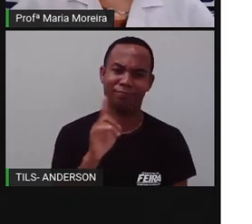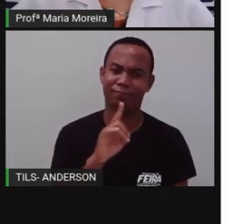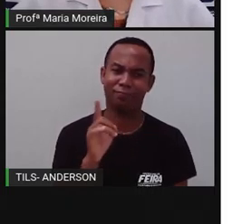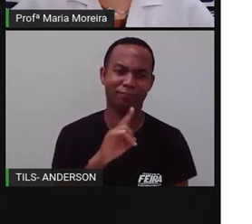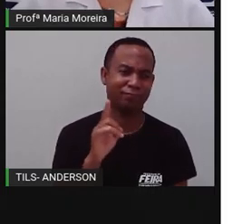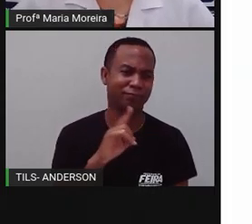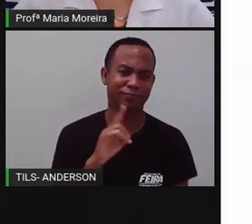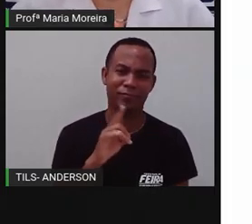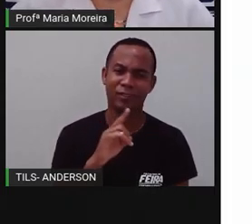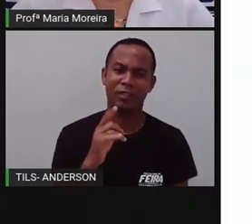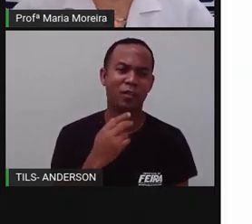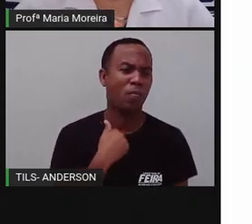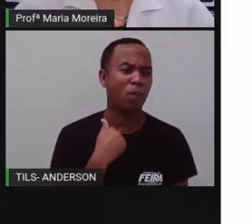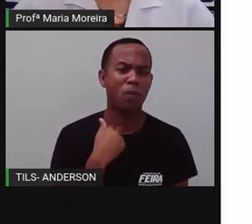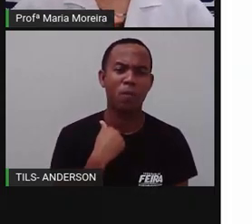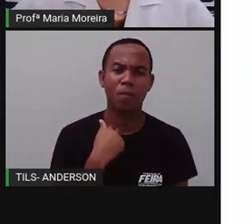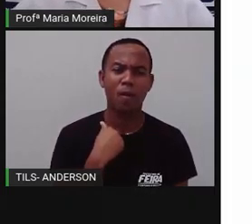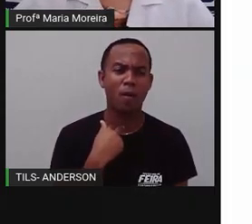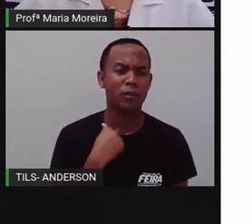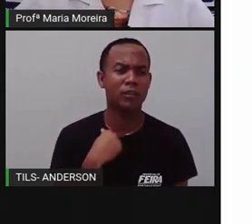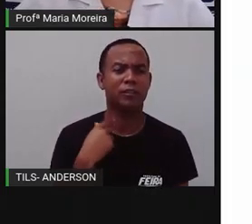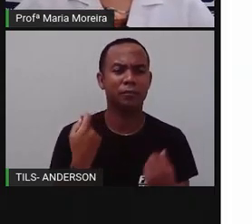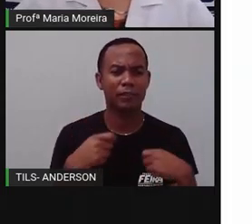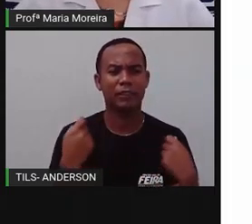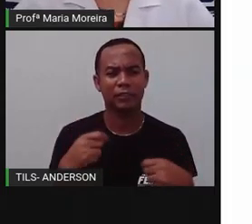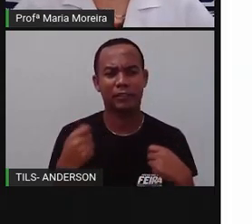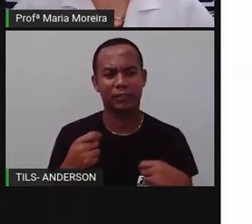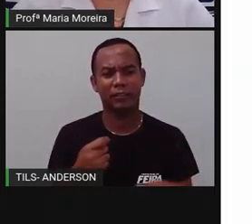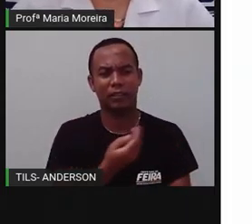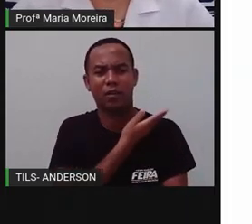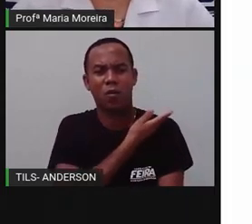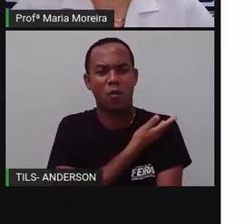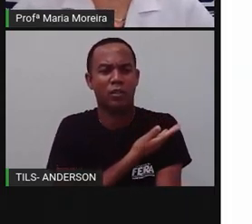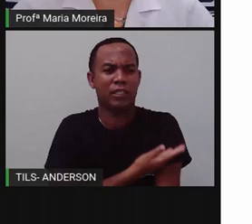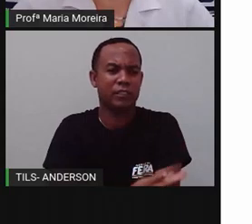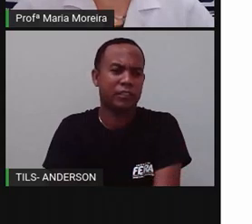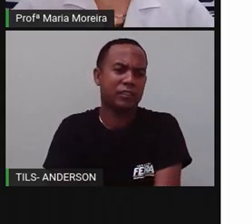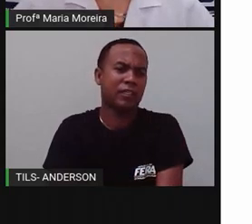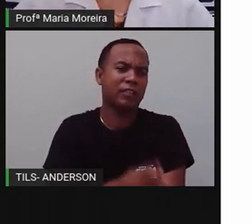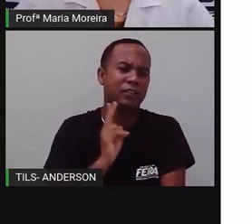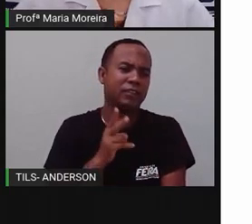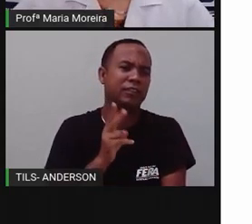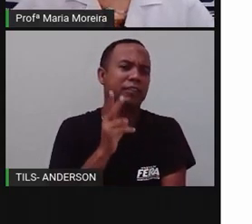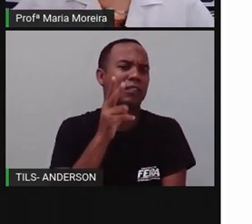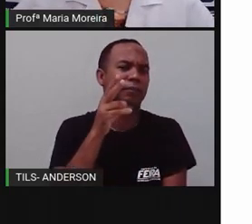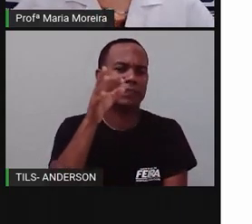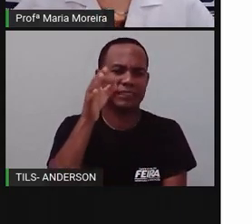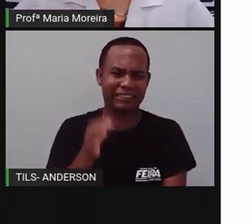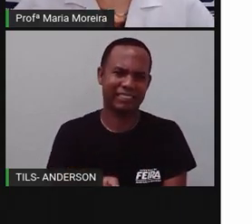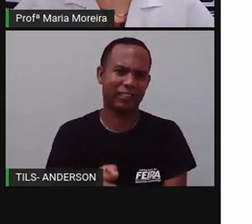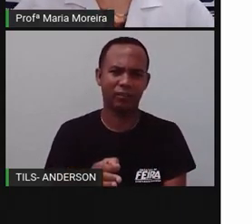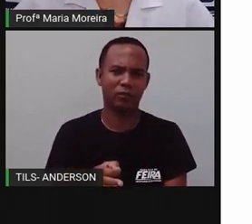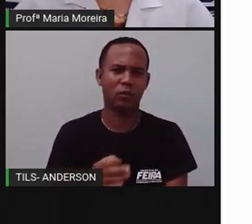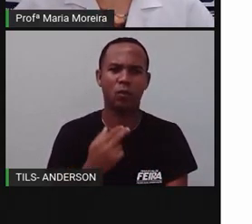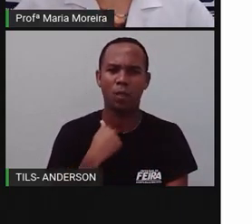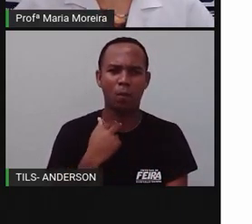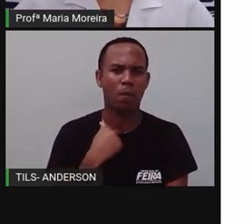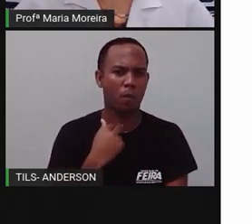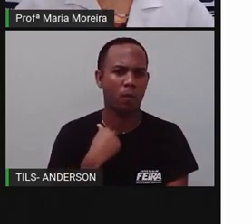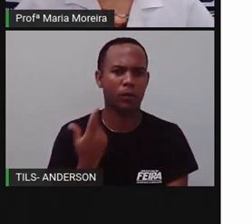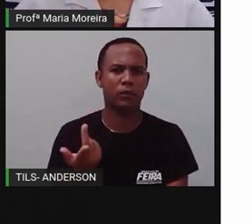Não dá. Então, o certo é a gente ser o quê? Honesto. E Abdu, ele não foi honesto. Por que que ele não foi